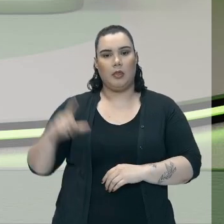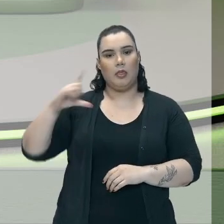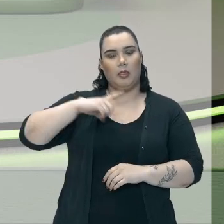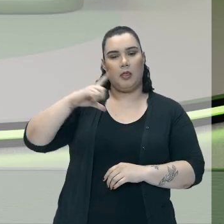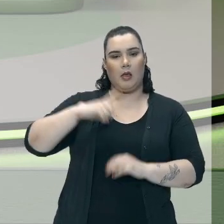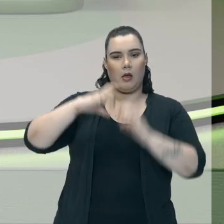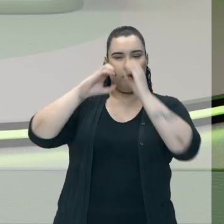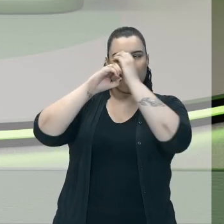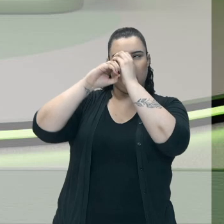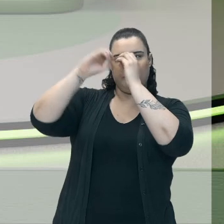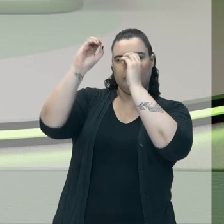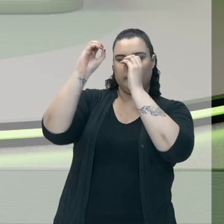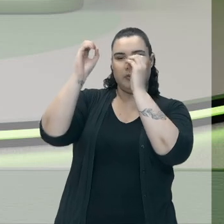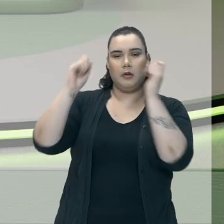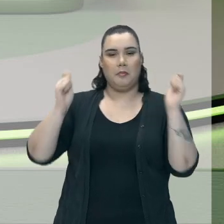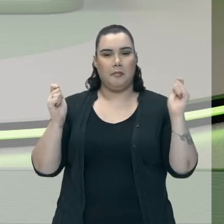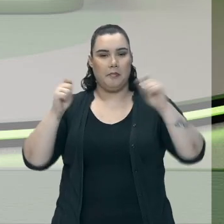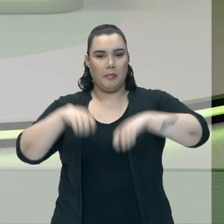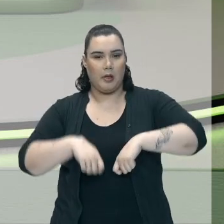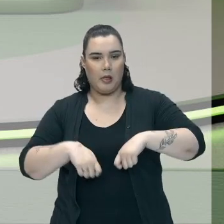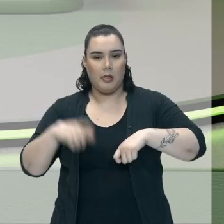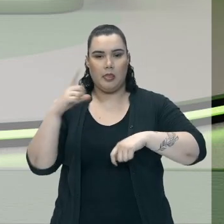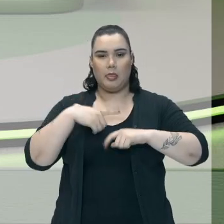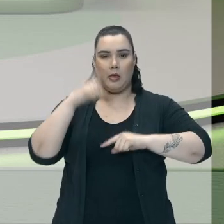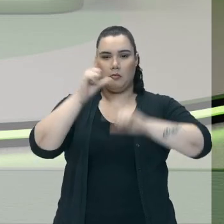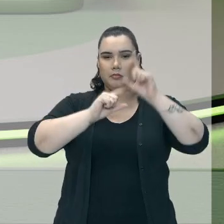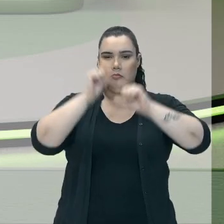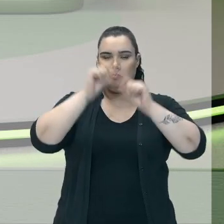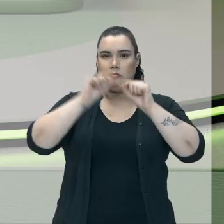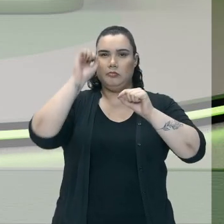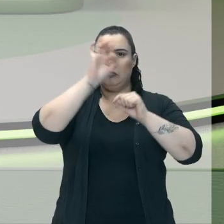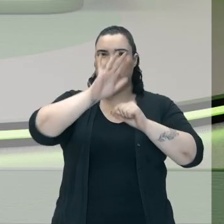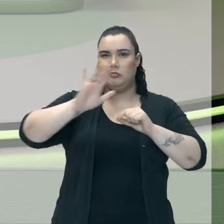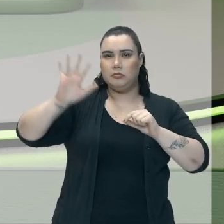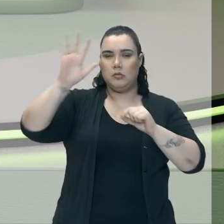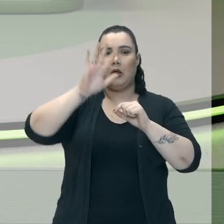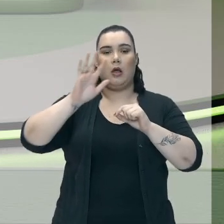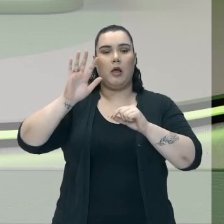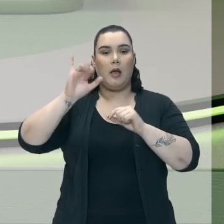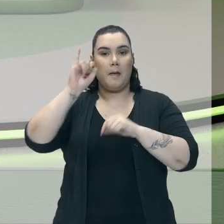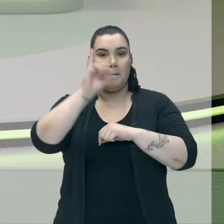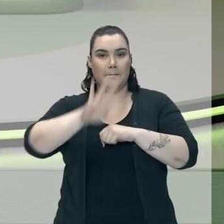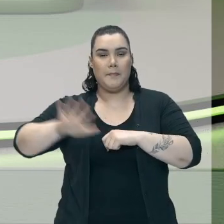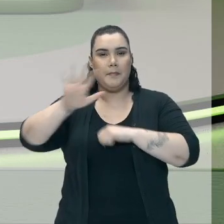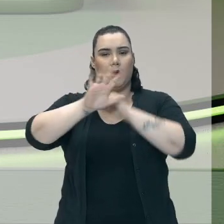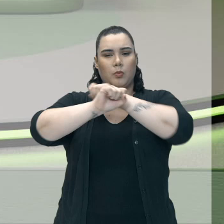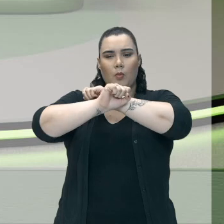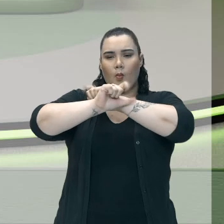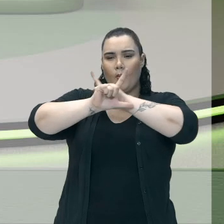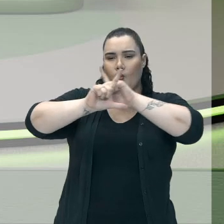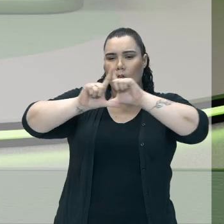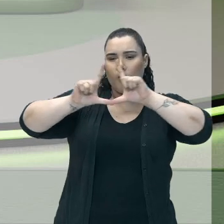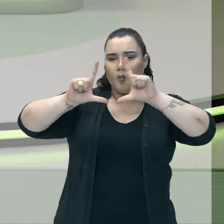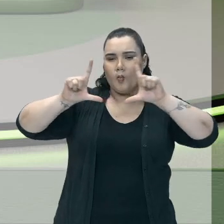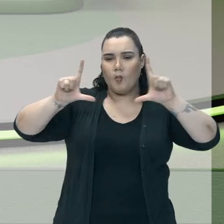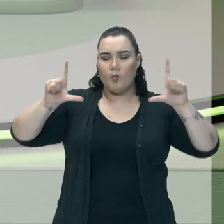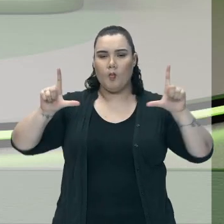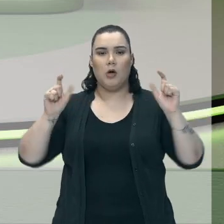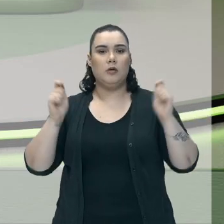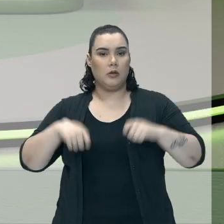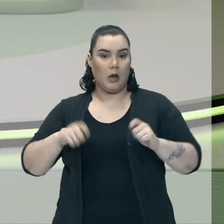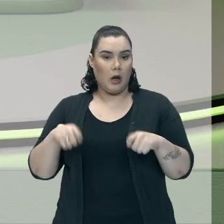possuindo telescópios capazes de fotografar milhares de estrelas e gerar imagens muito